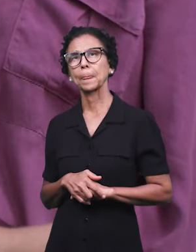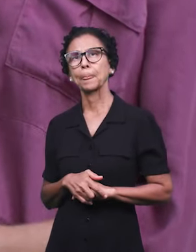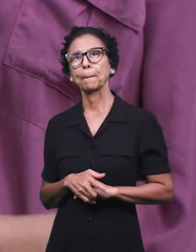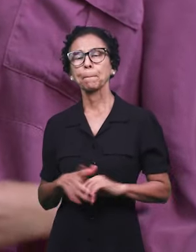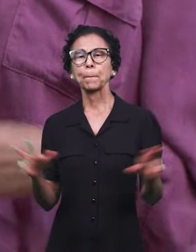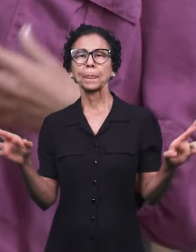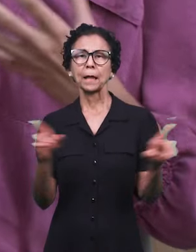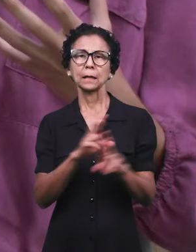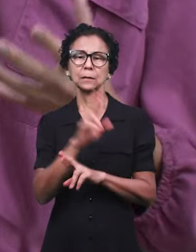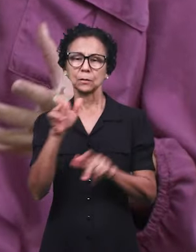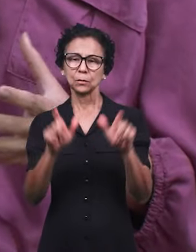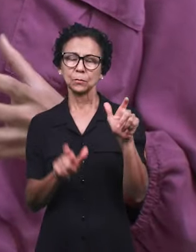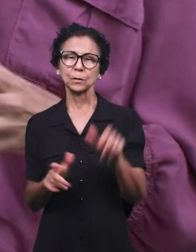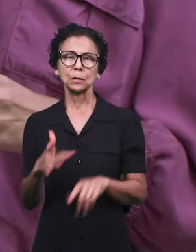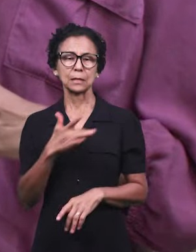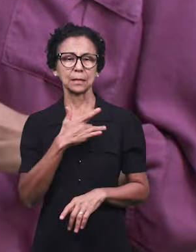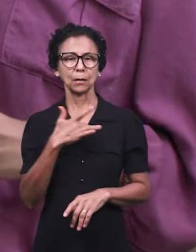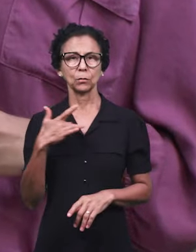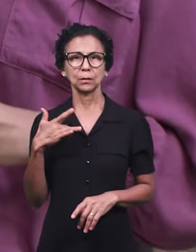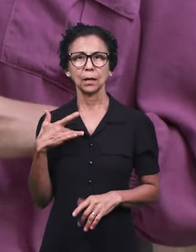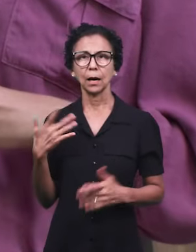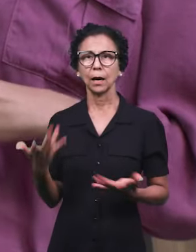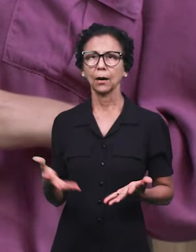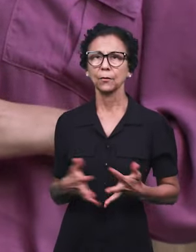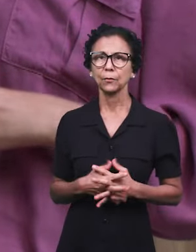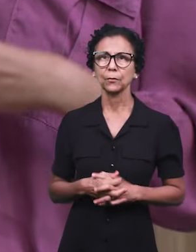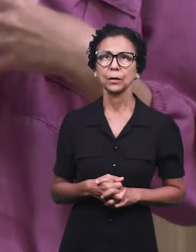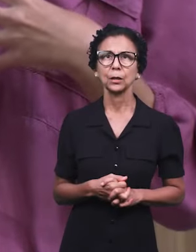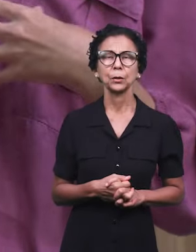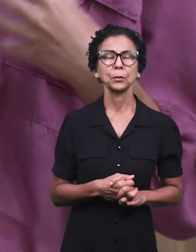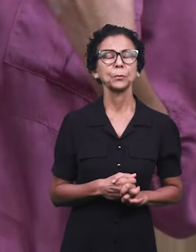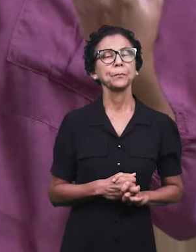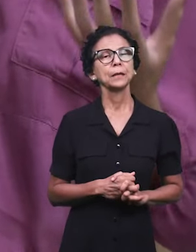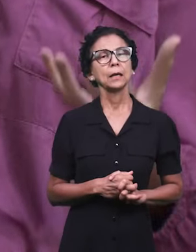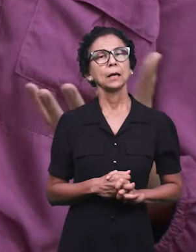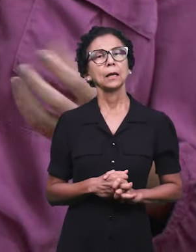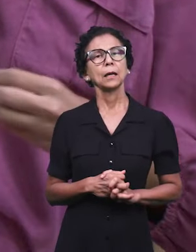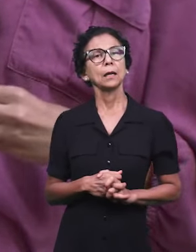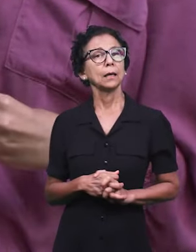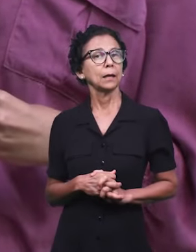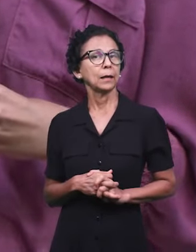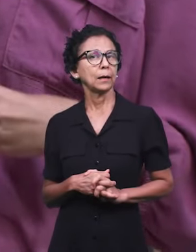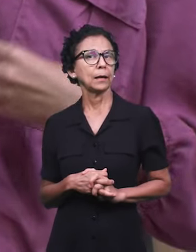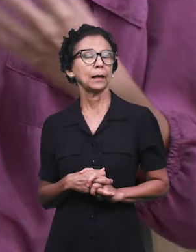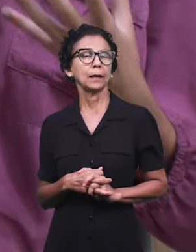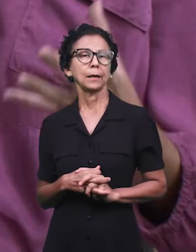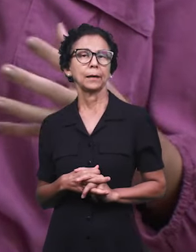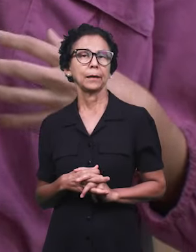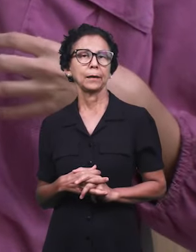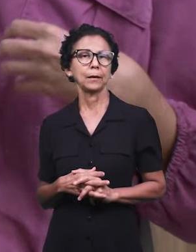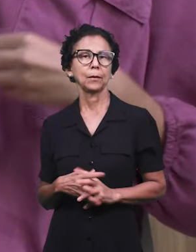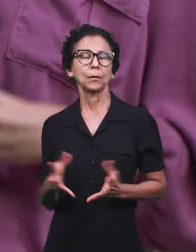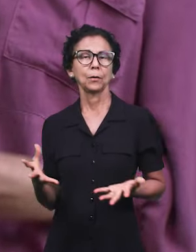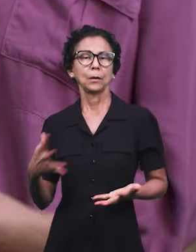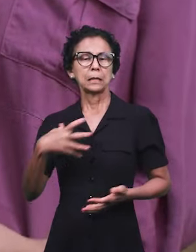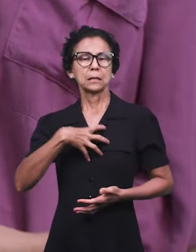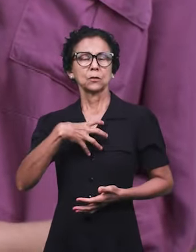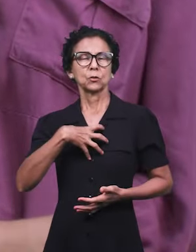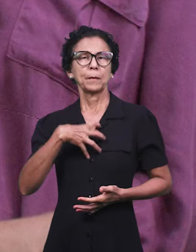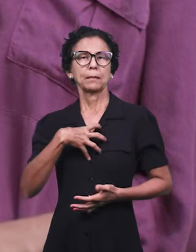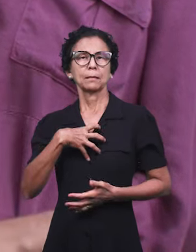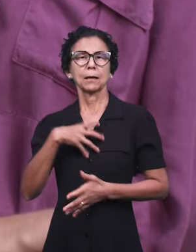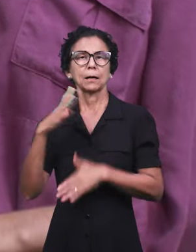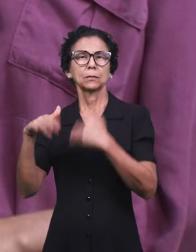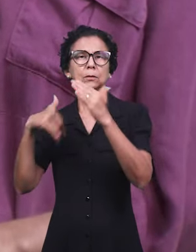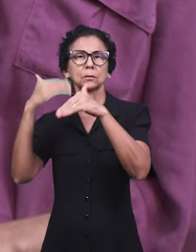que tenhamos relações mais saudáveis, vai proporcionar que tenhamos um desempenho profissional, né, melhor,